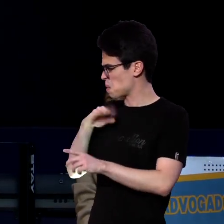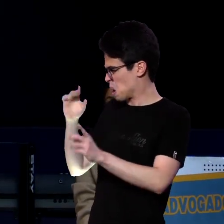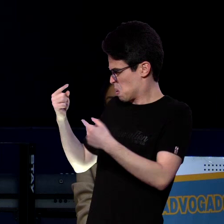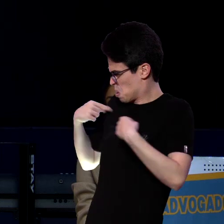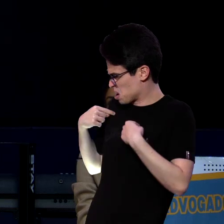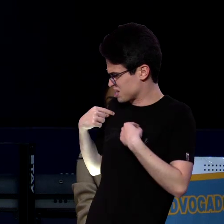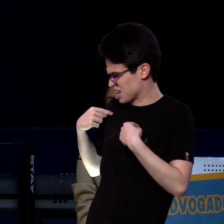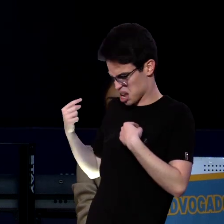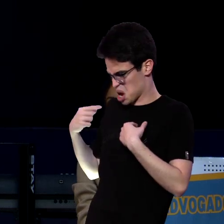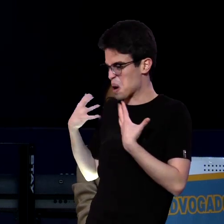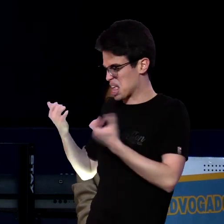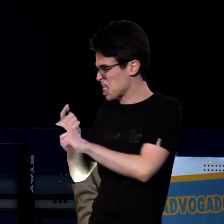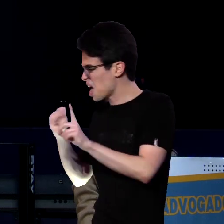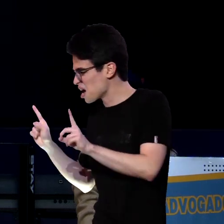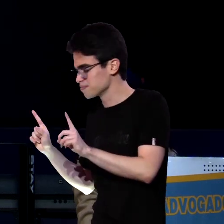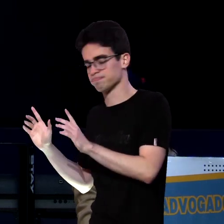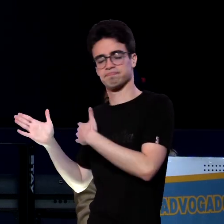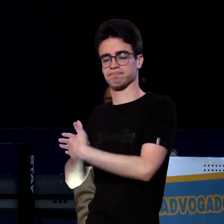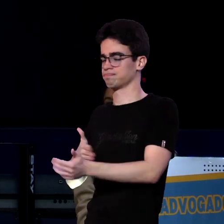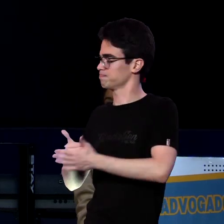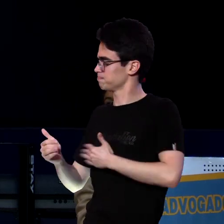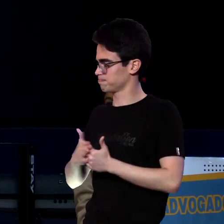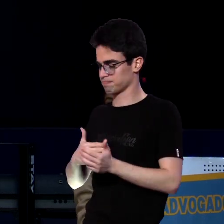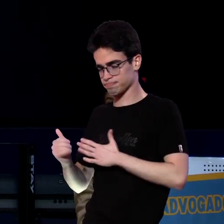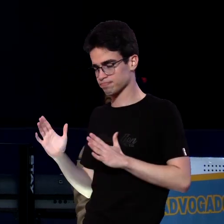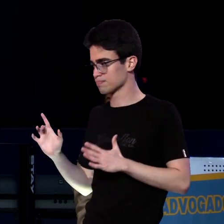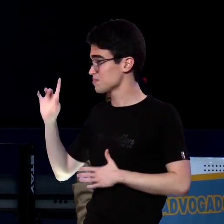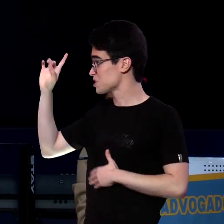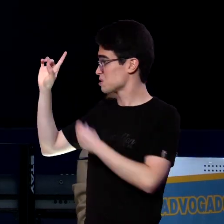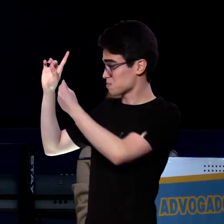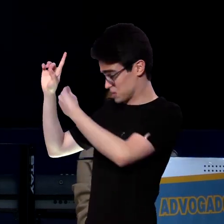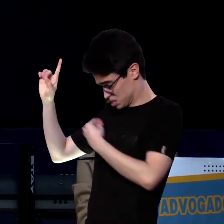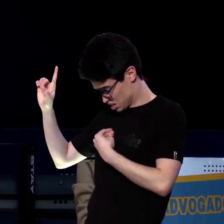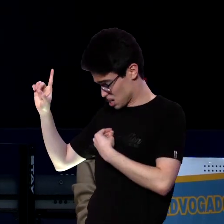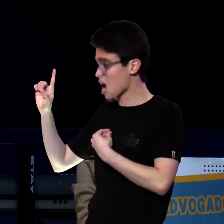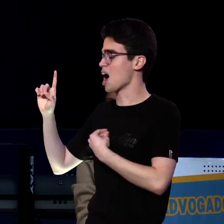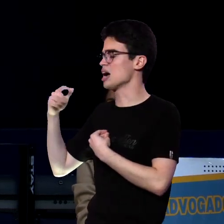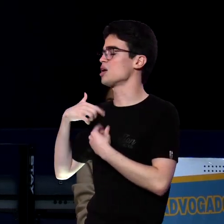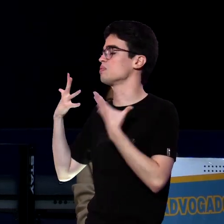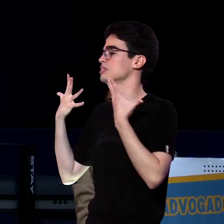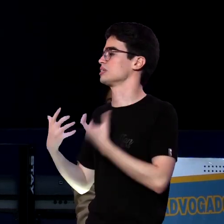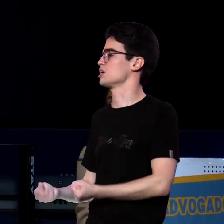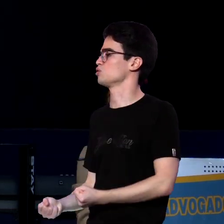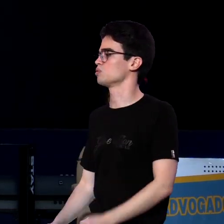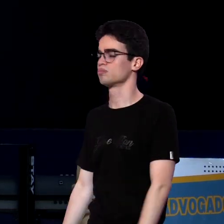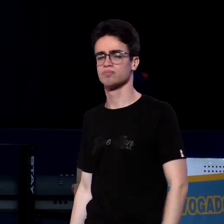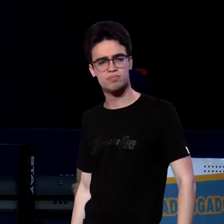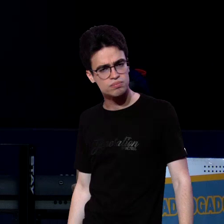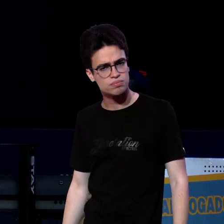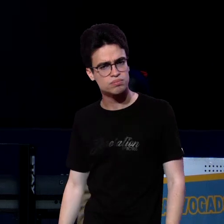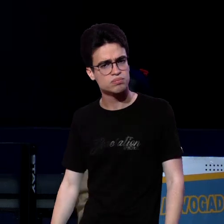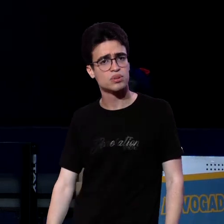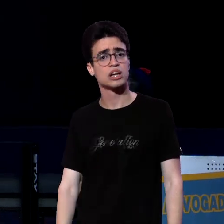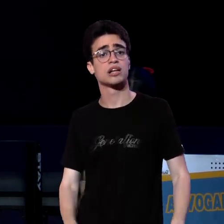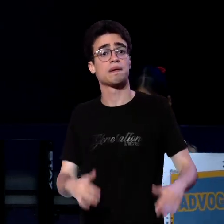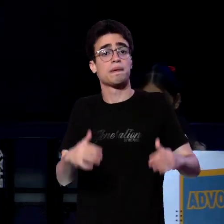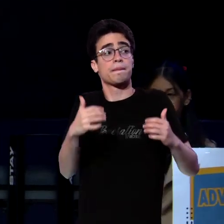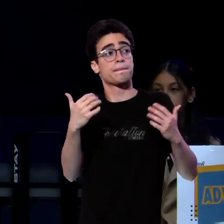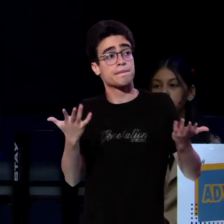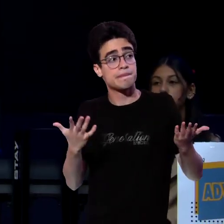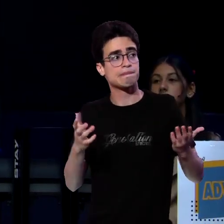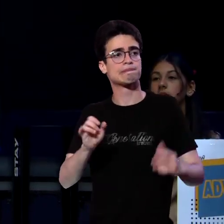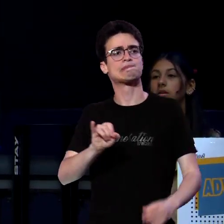não vou aceitar? De jeito nenhum. Tudo que vem de Deus na minha vida eu aceito. E então